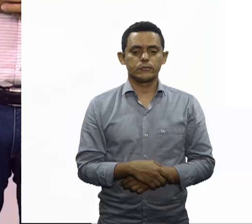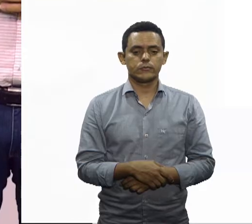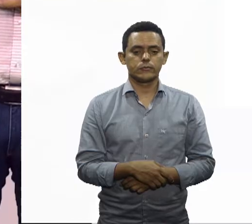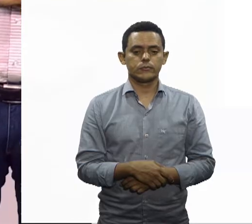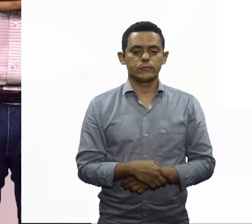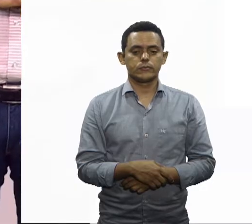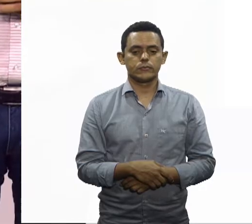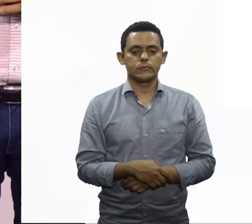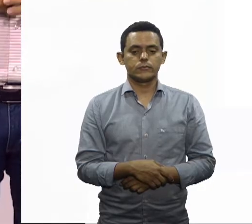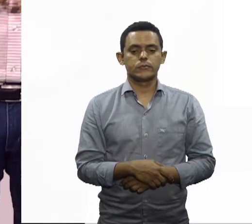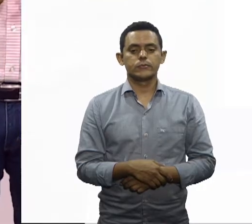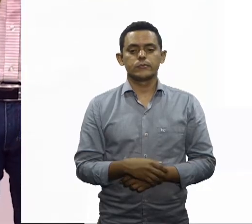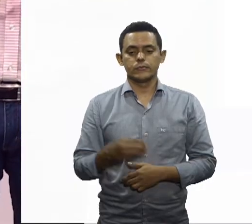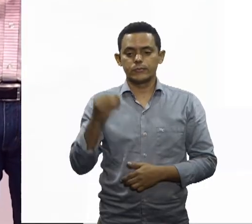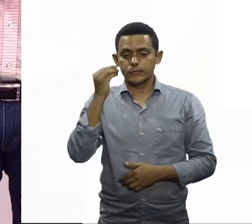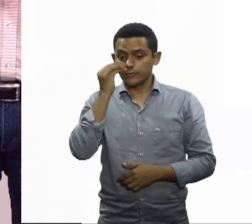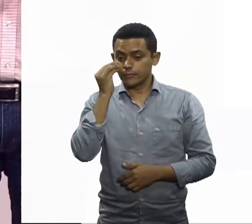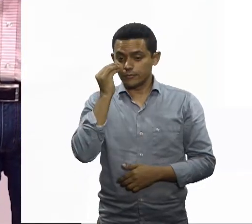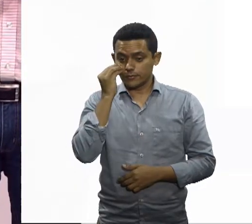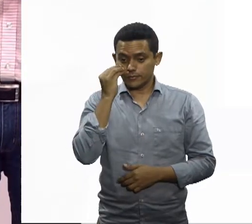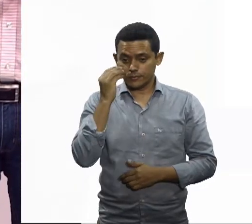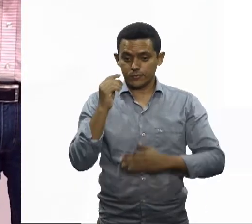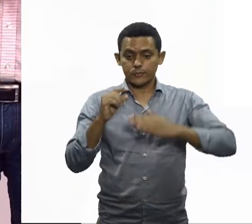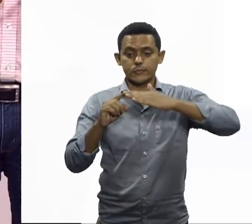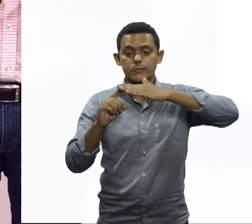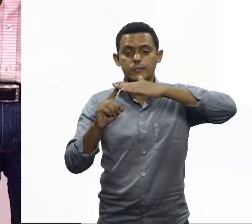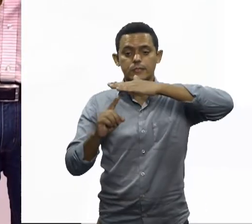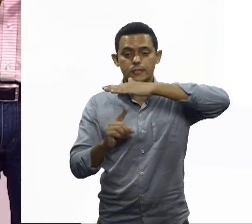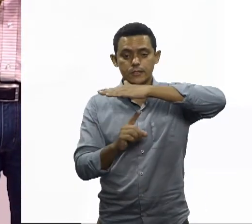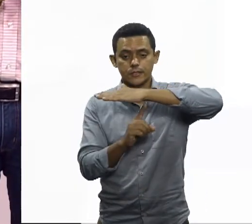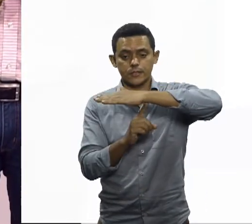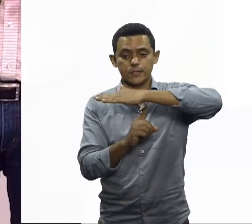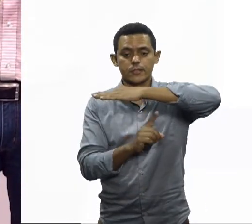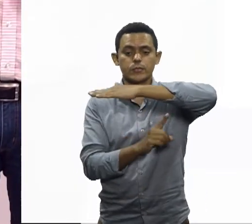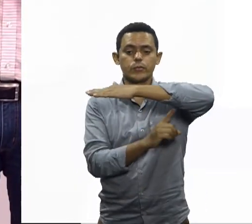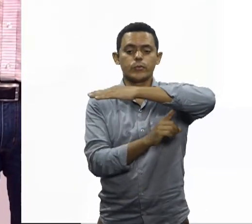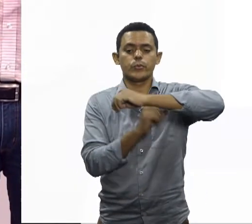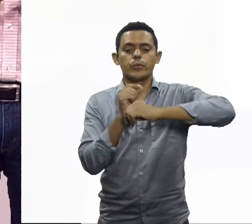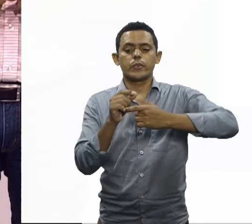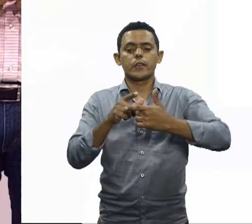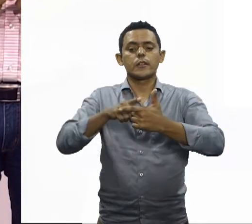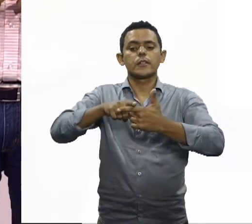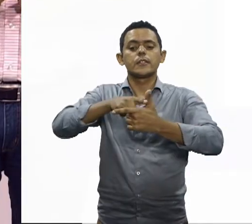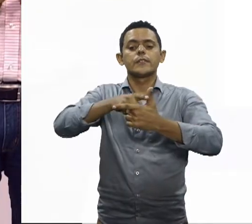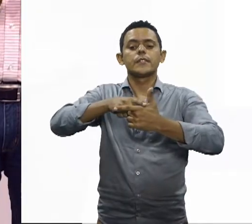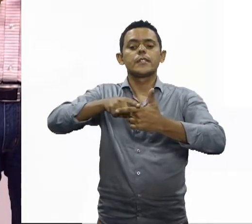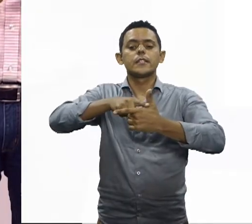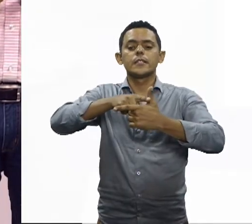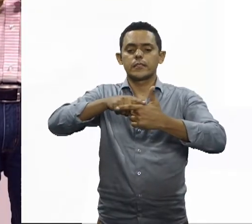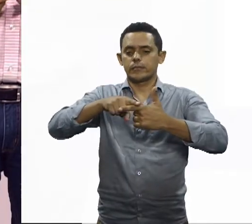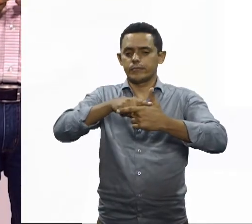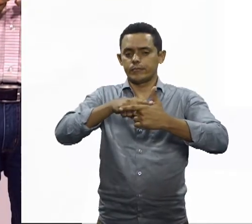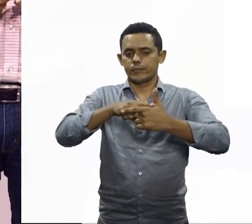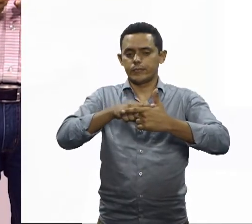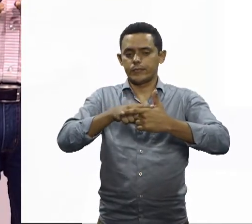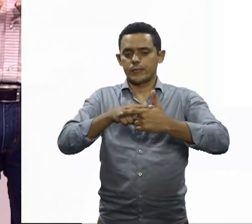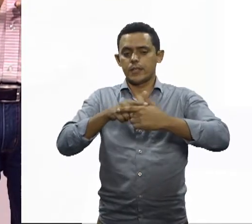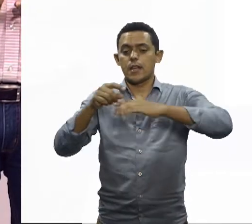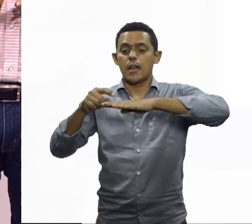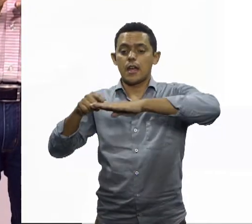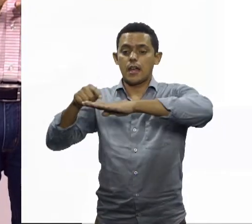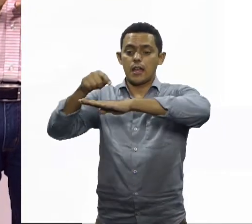por 10. Então, vimos agora há pouco o volume, né? Nós vimos na unidade anterior. Então, eu vou colocar novamente ali,